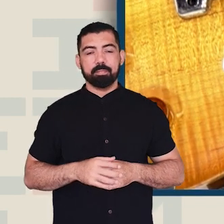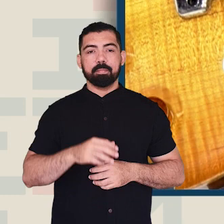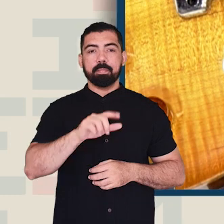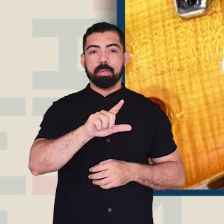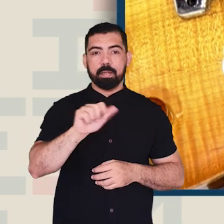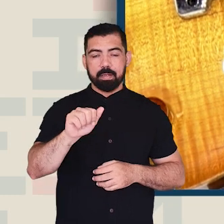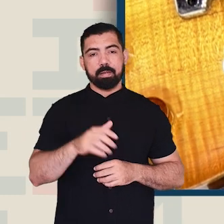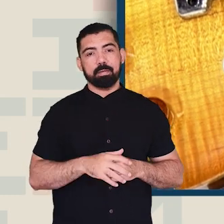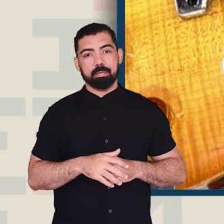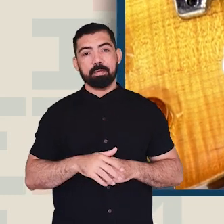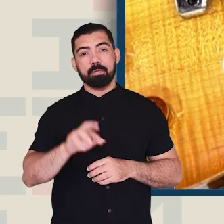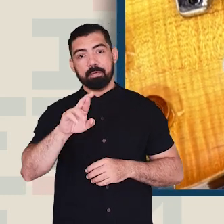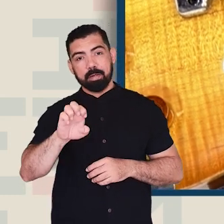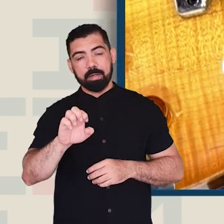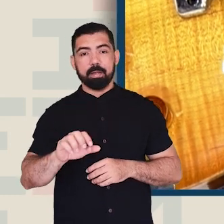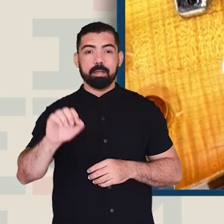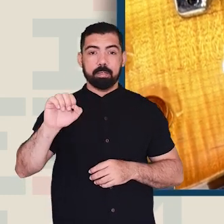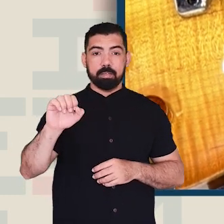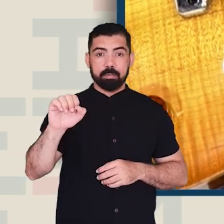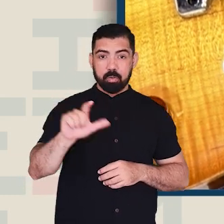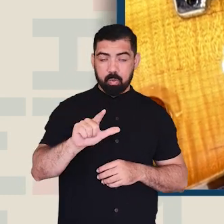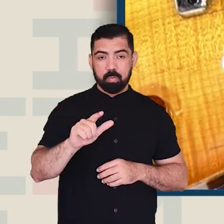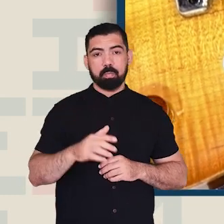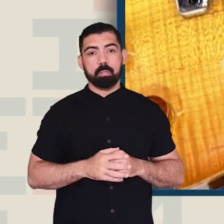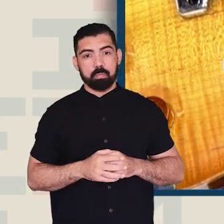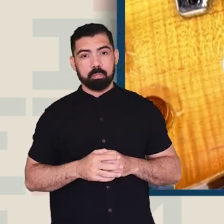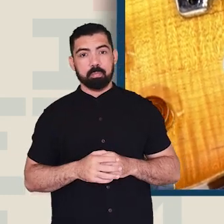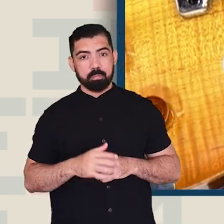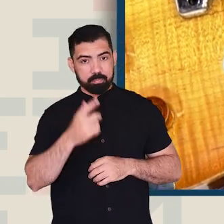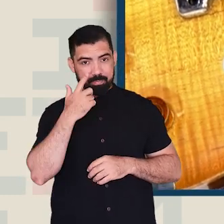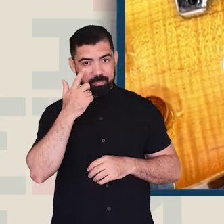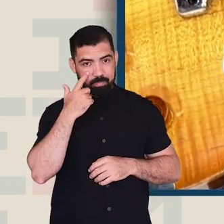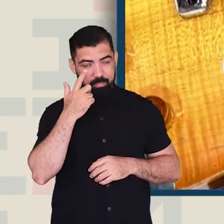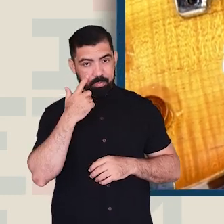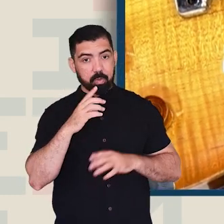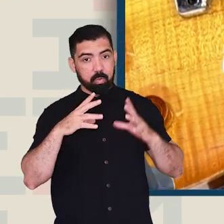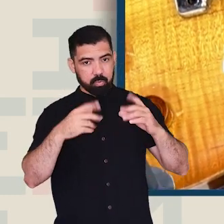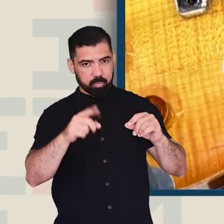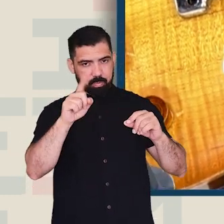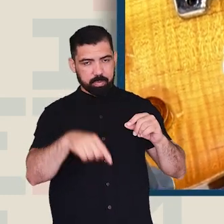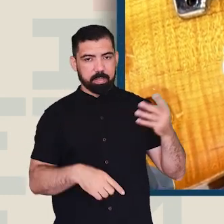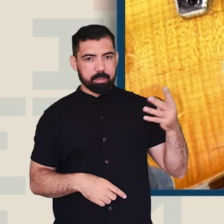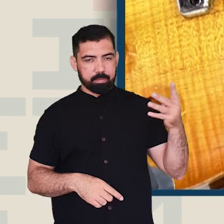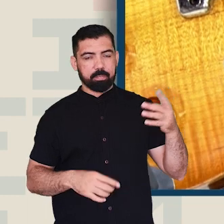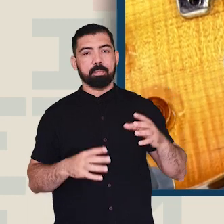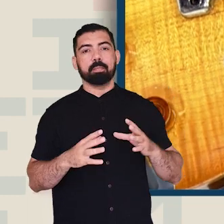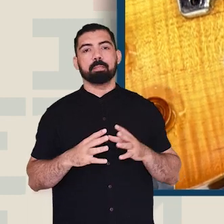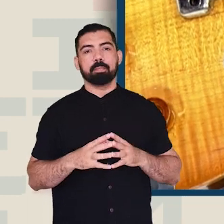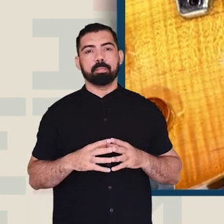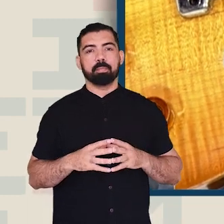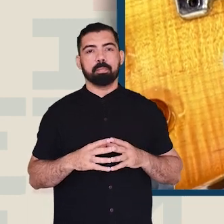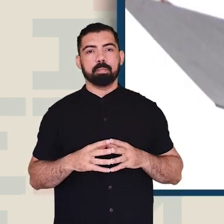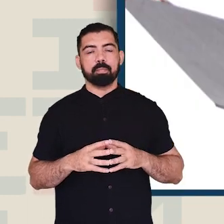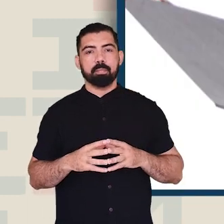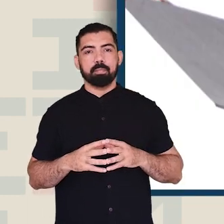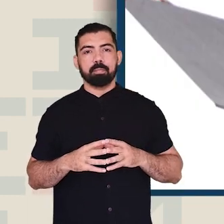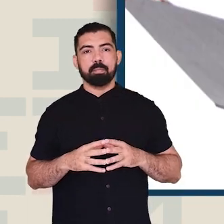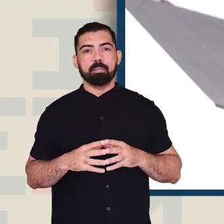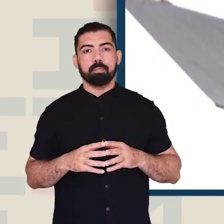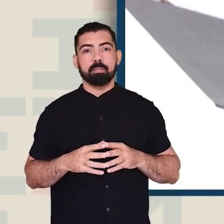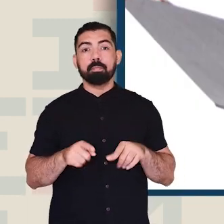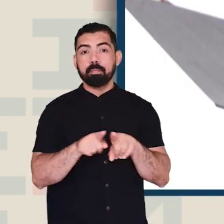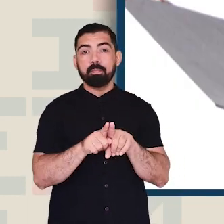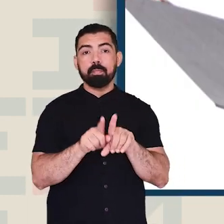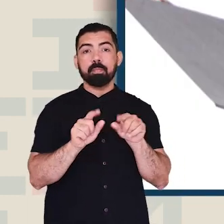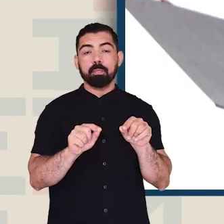Lá, Ré, Sol, né? Isso aqui está tudo afinado em quarta, ou seja, intervalo de quarta, né?